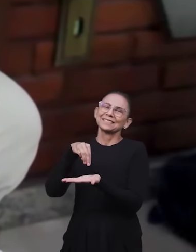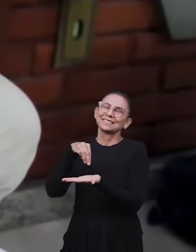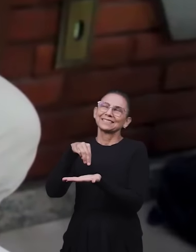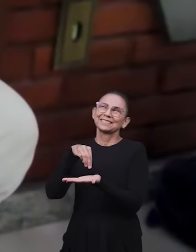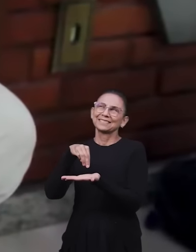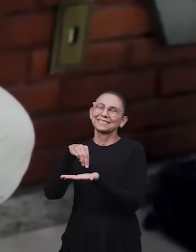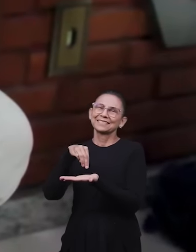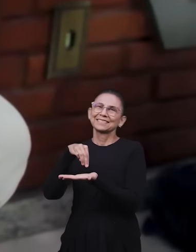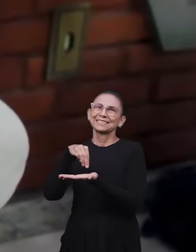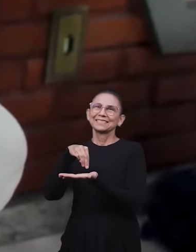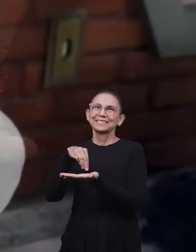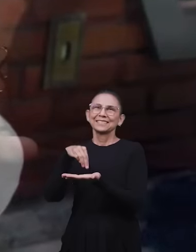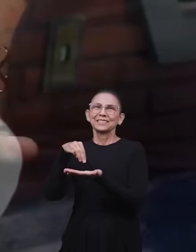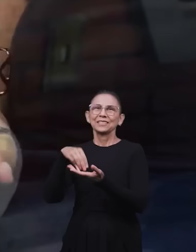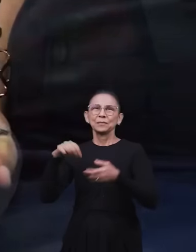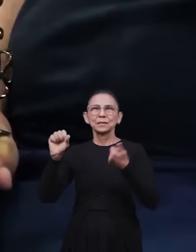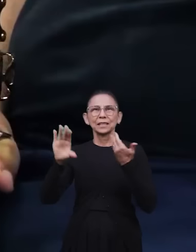Deus.